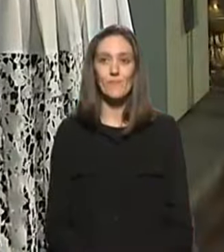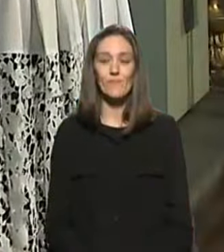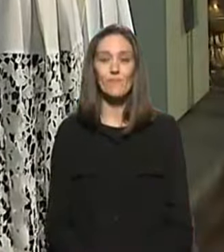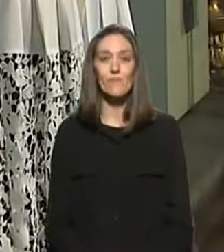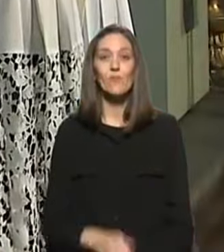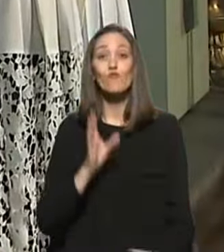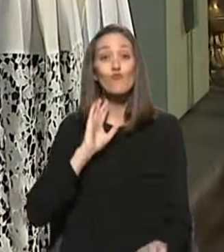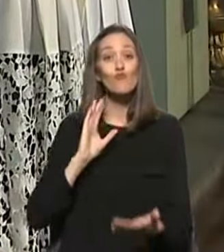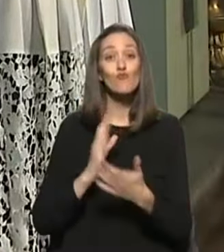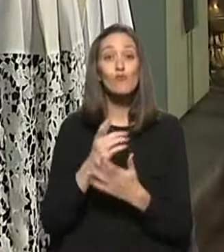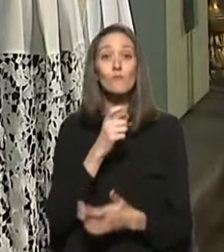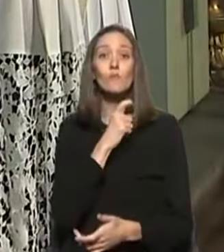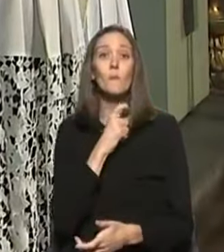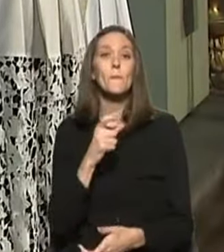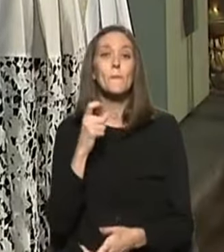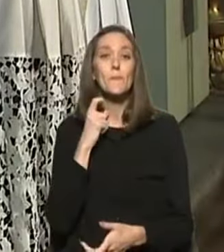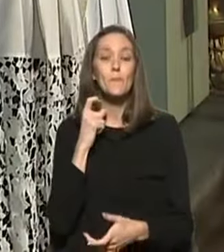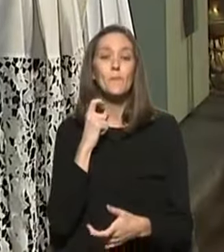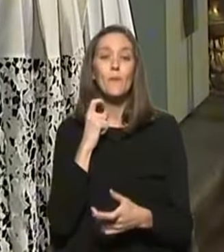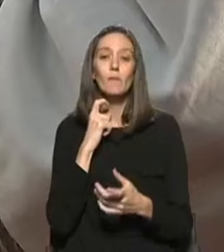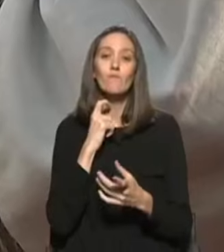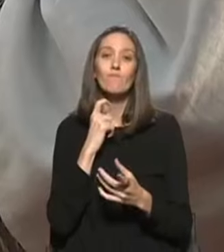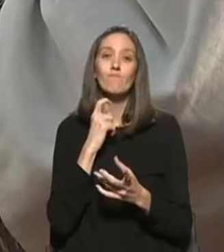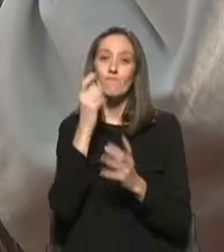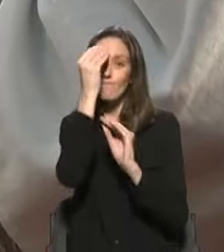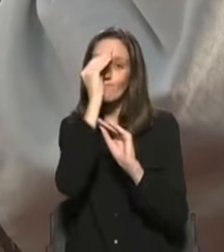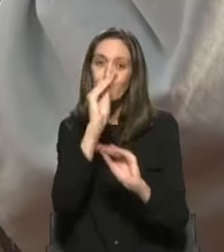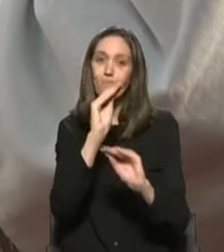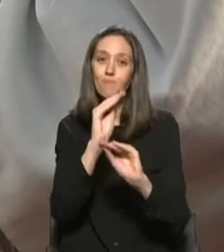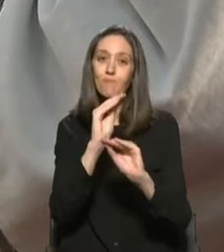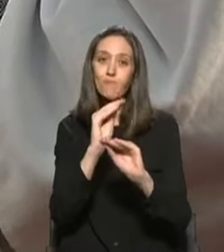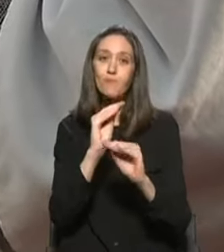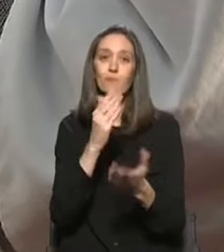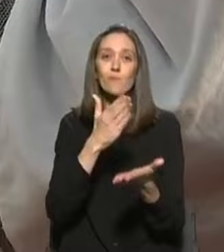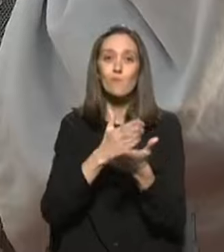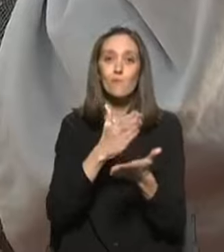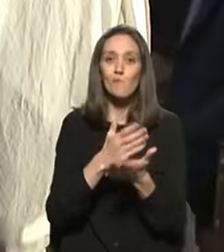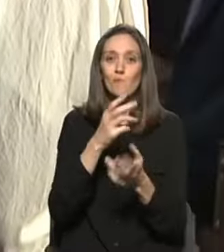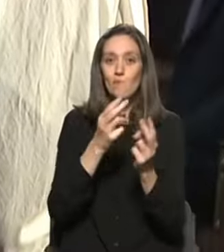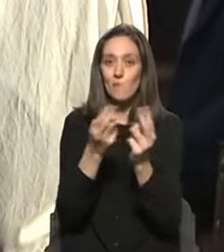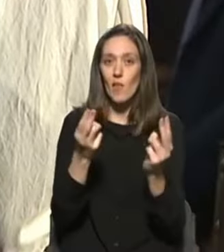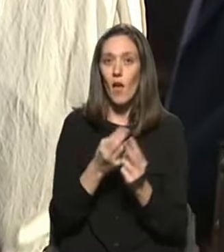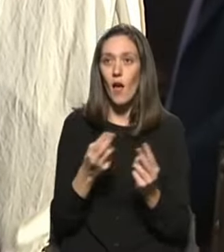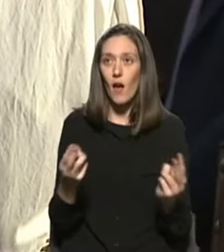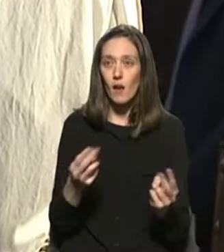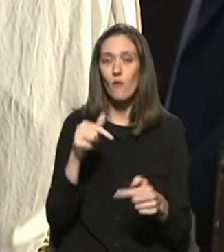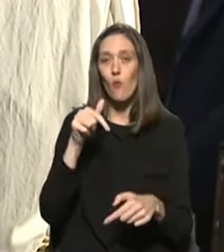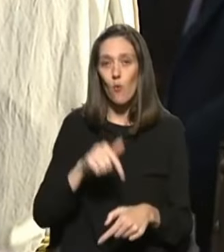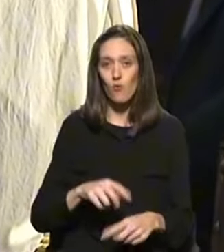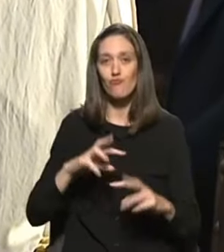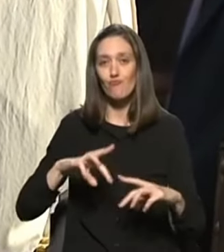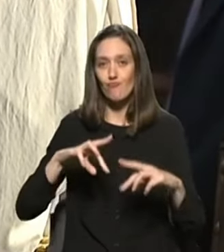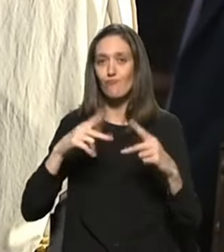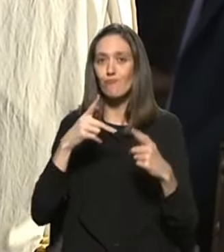Os últimos padres a receber formação no Seminário de Angra foram os ordenados.